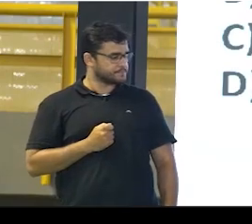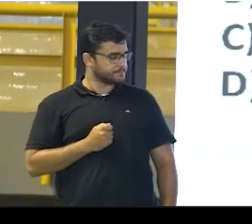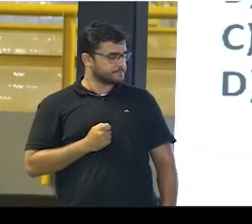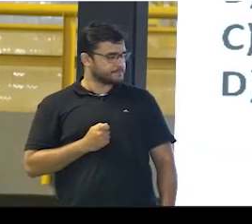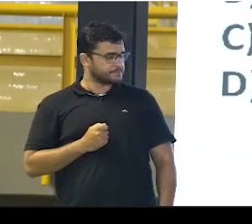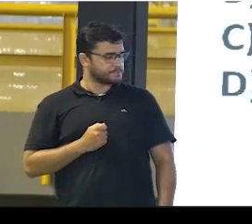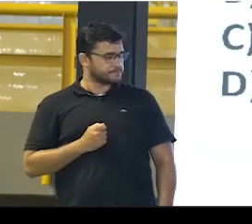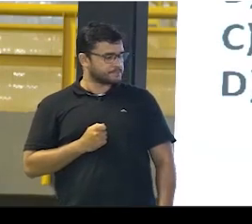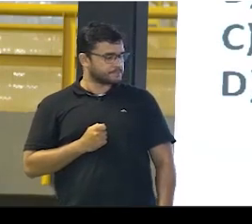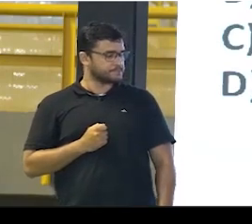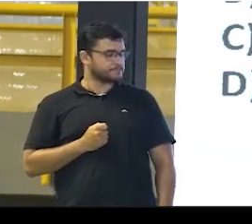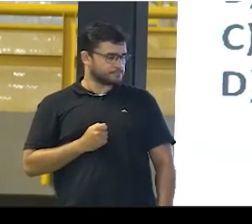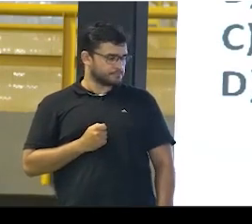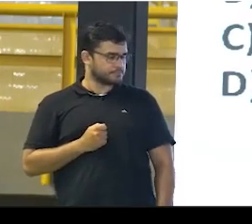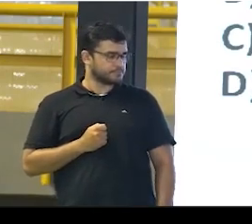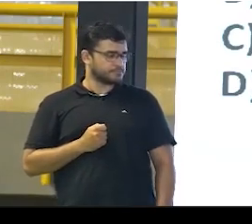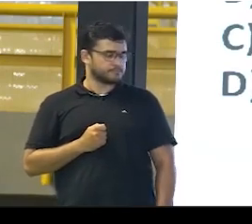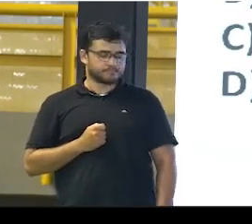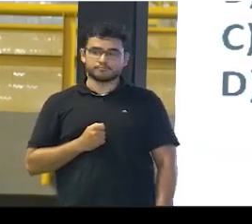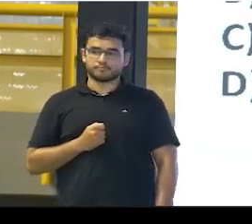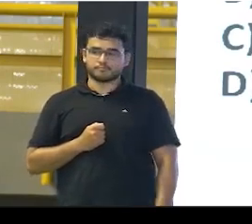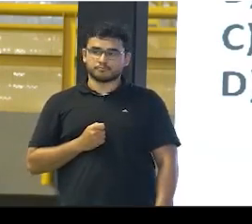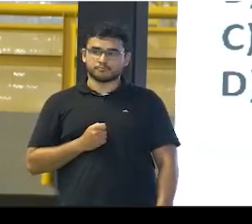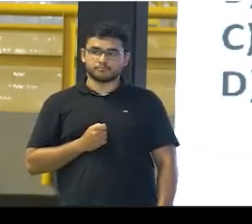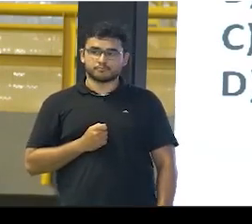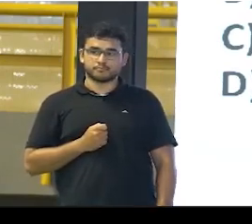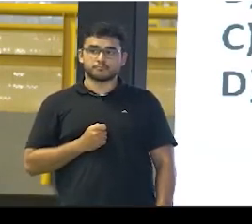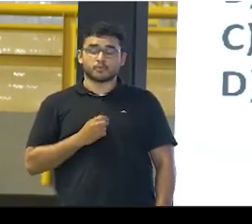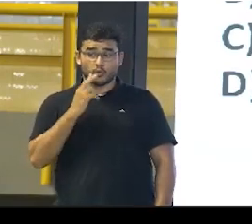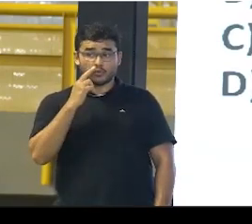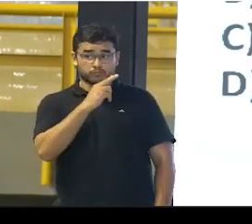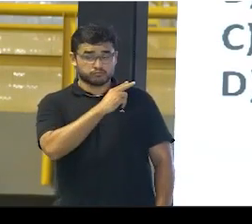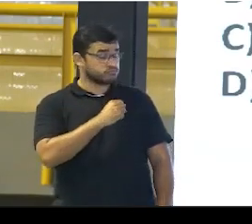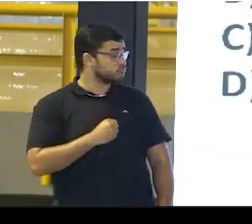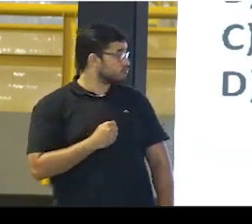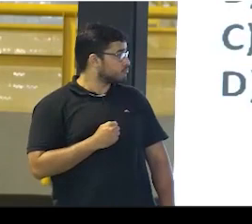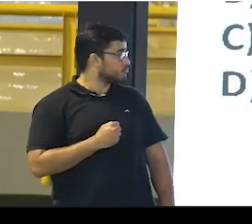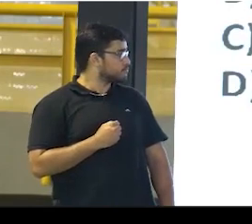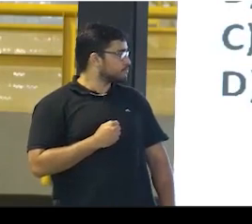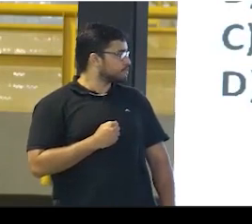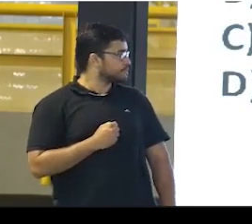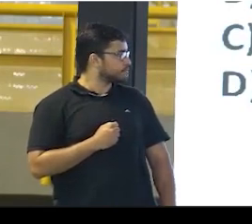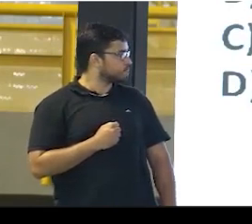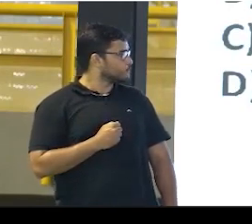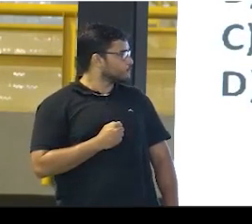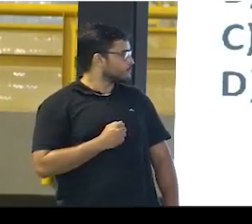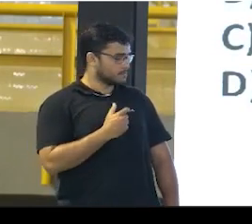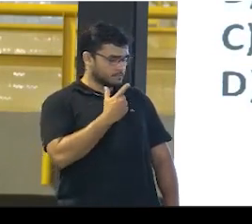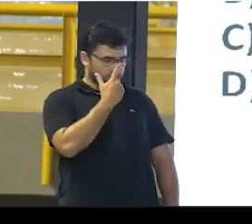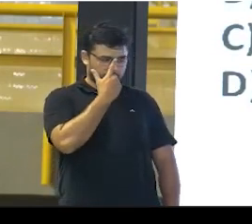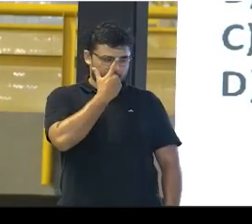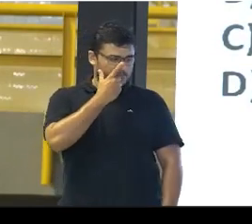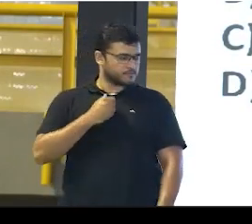40 filas de 30 cadeiras, 30 vezes 40 é porque cabem o quê?